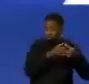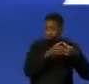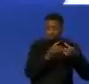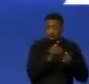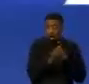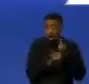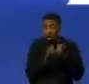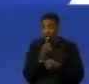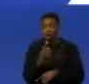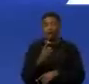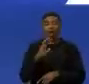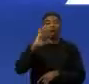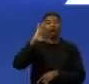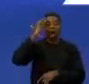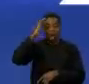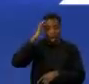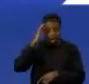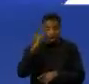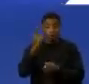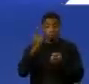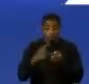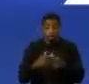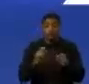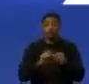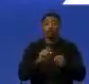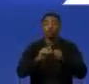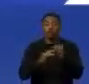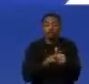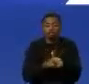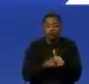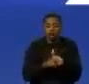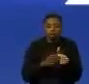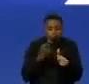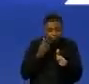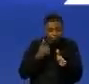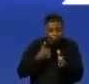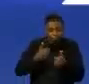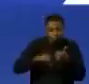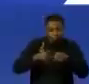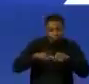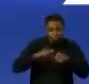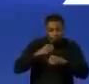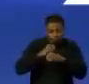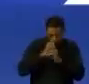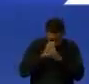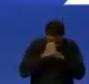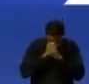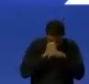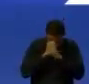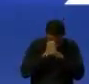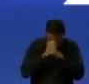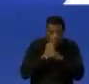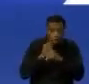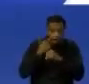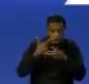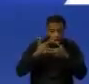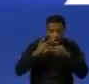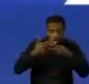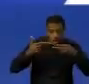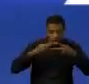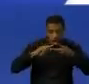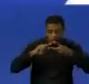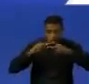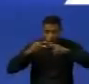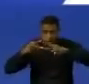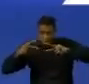grupos. Então, nesse caso, fizeram aí uma análise genética de todos esses seres vivos e